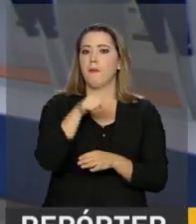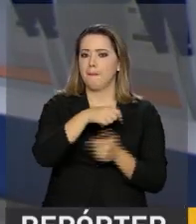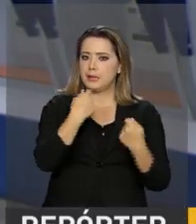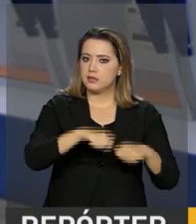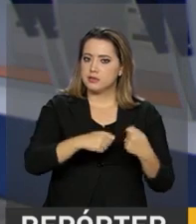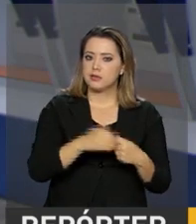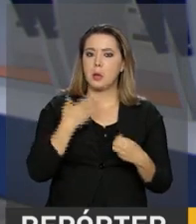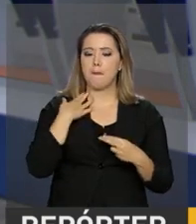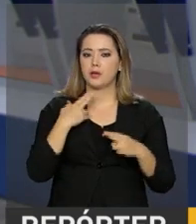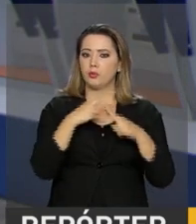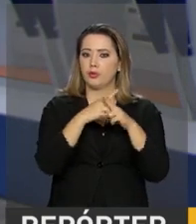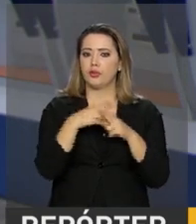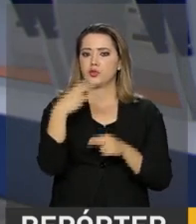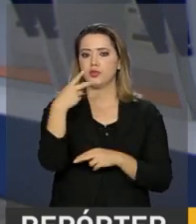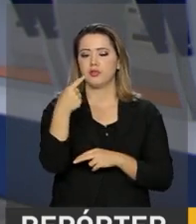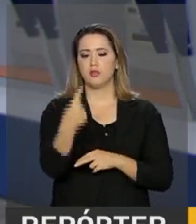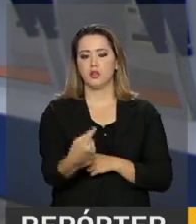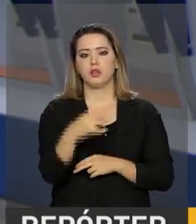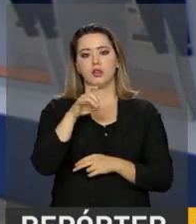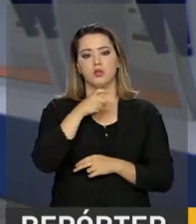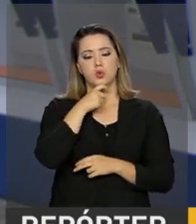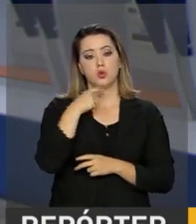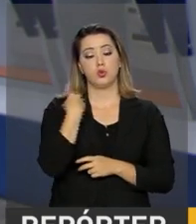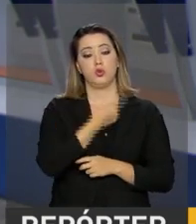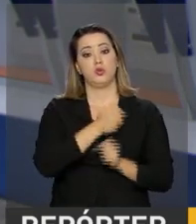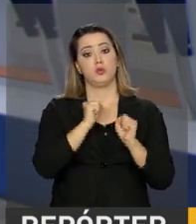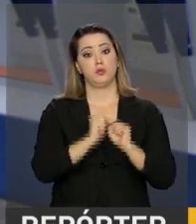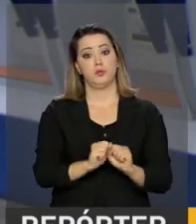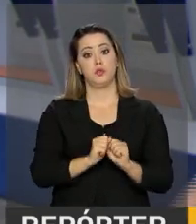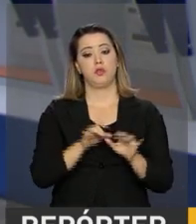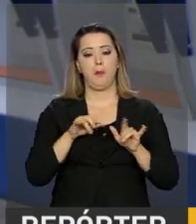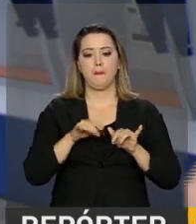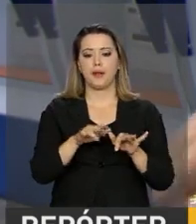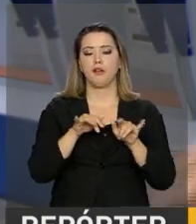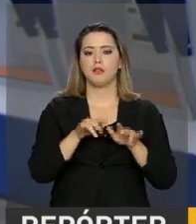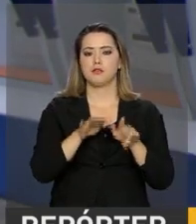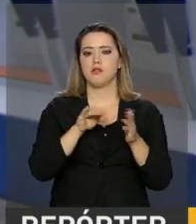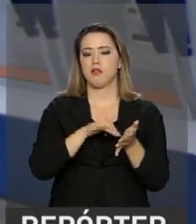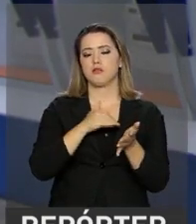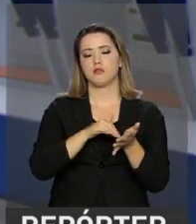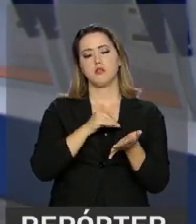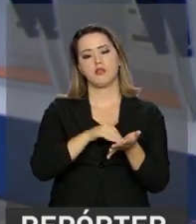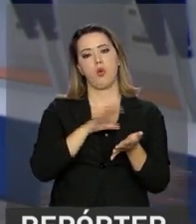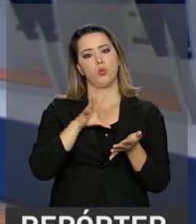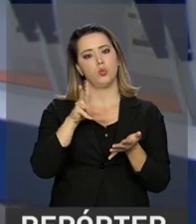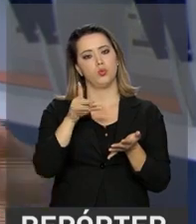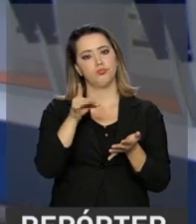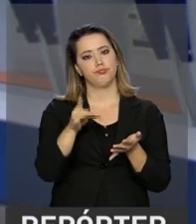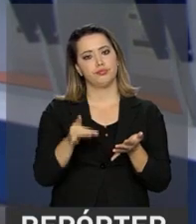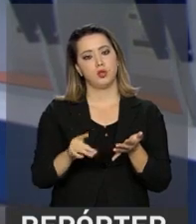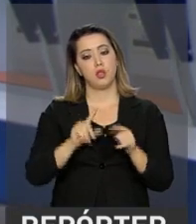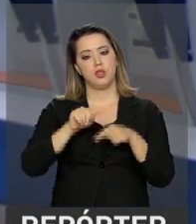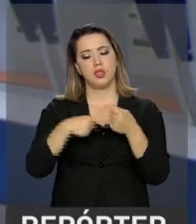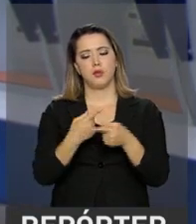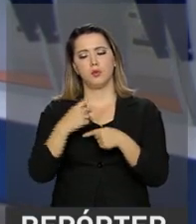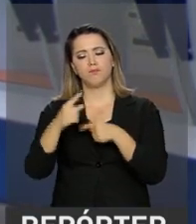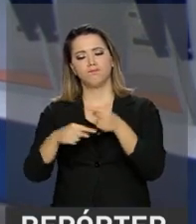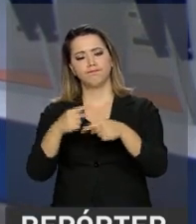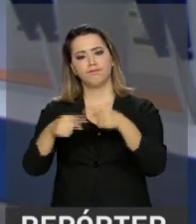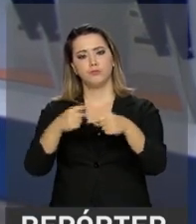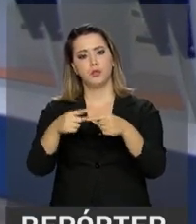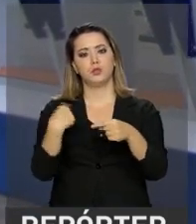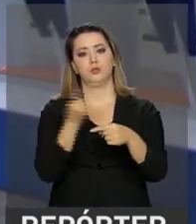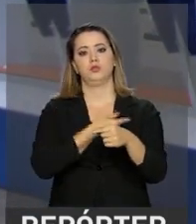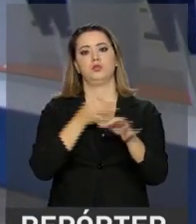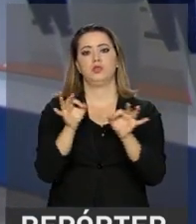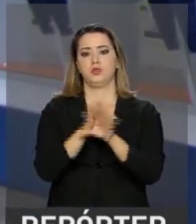até o dia 31 de julho é que nós poderemos e processar os acertos e na sequência nos dias seguintes nós